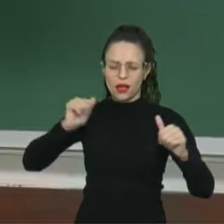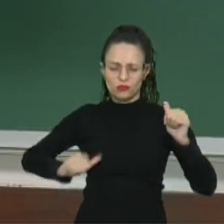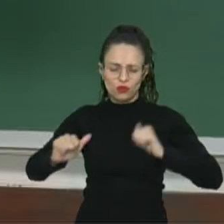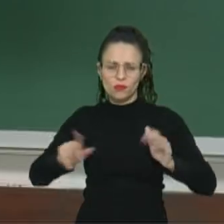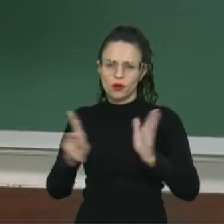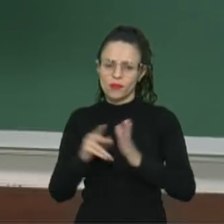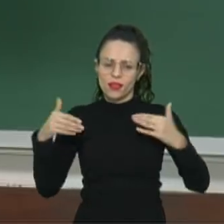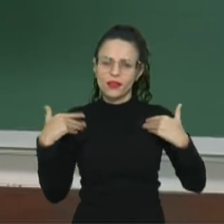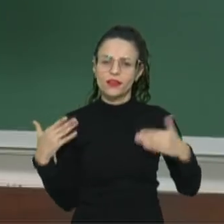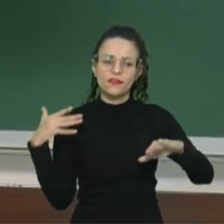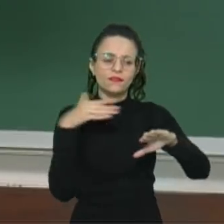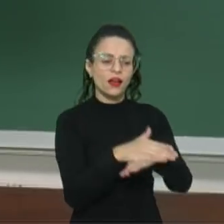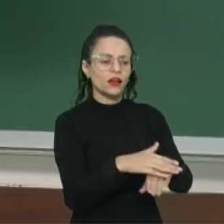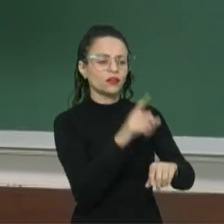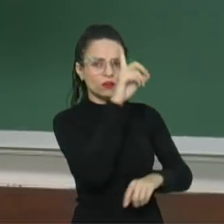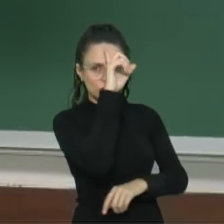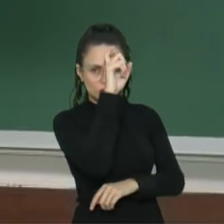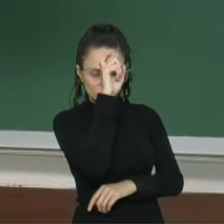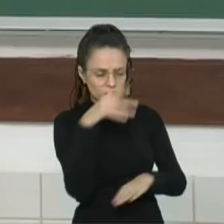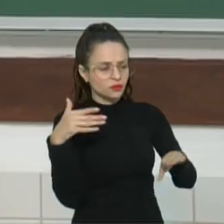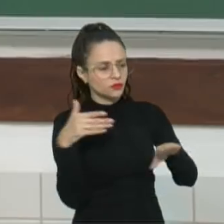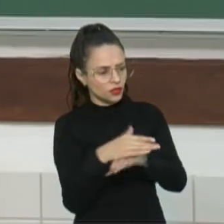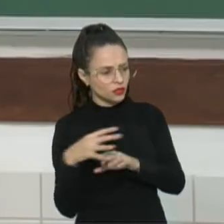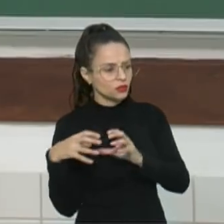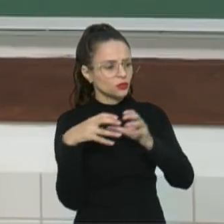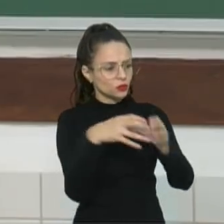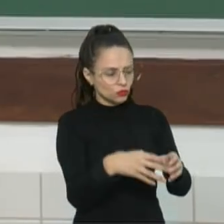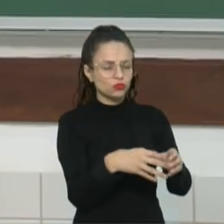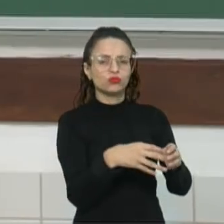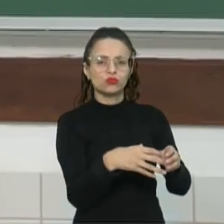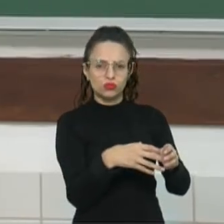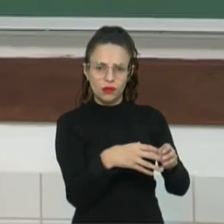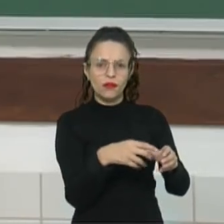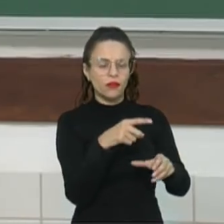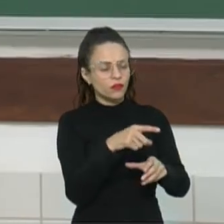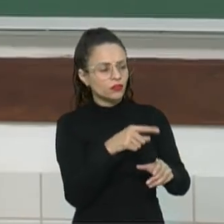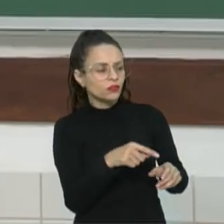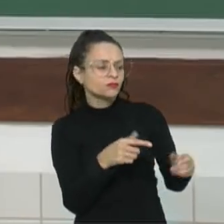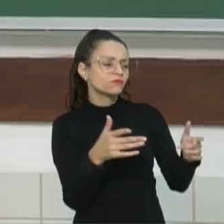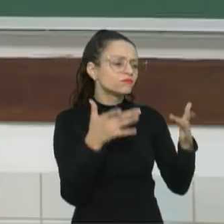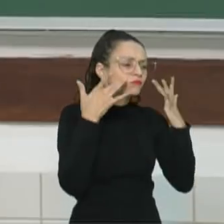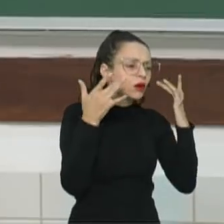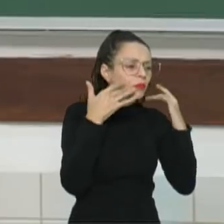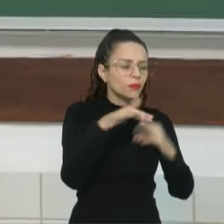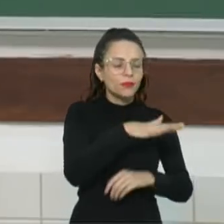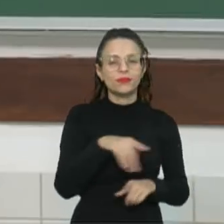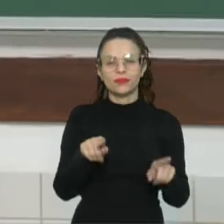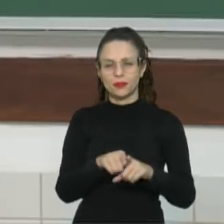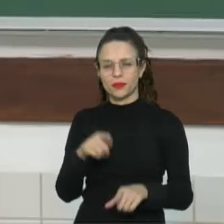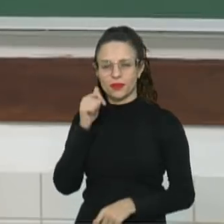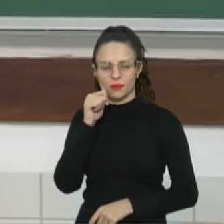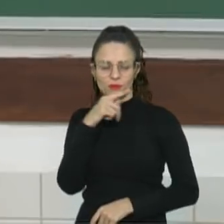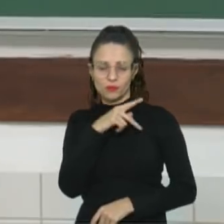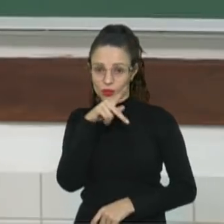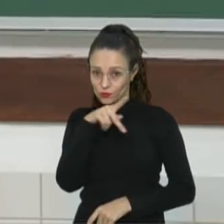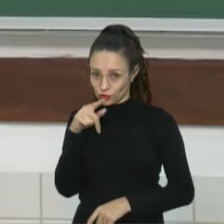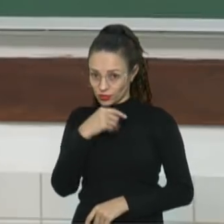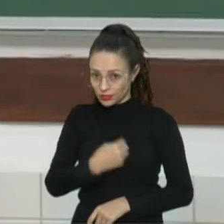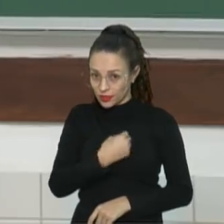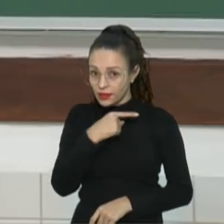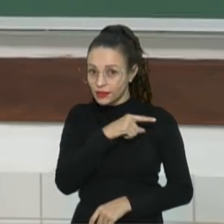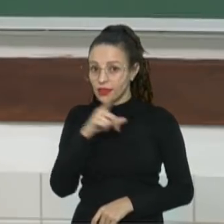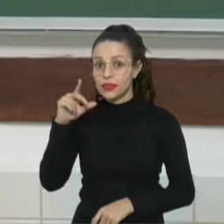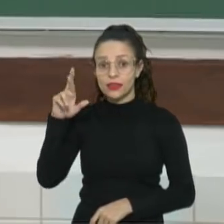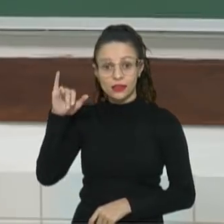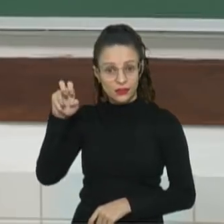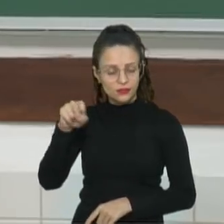se sentirem melhor, né? Até, inclusive, a nossa técnica aqui, Cris Miller, também já participou, né, de espetáculos de